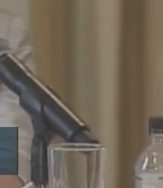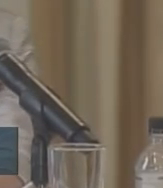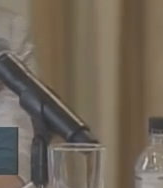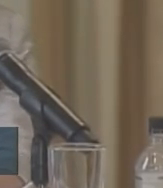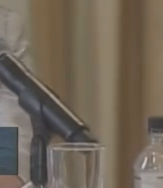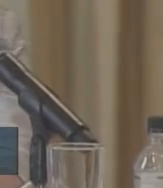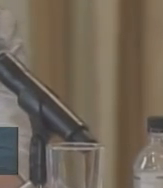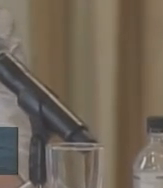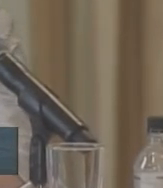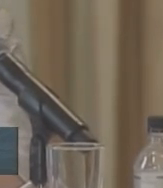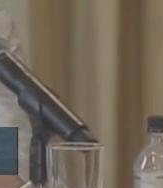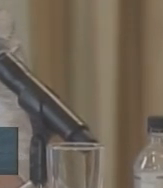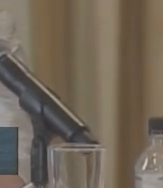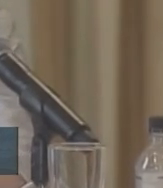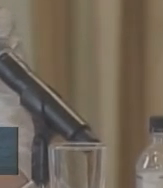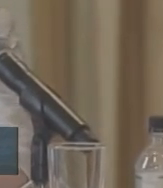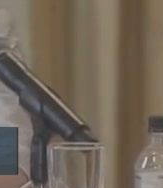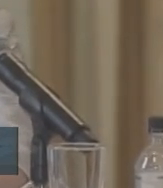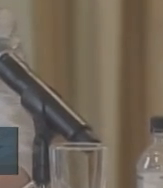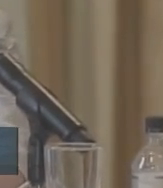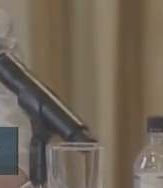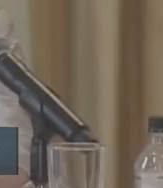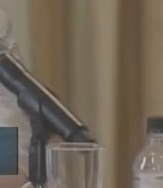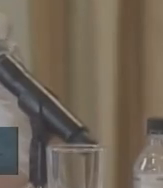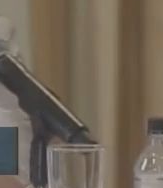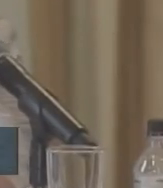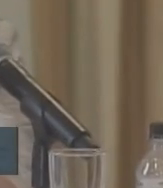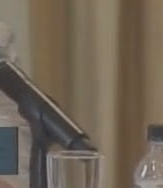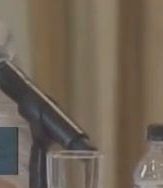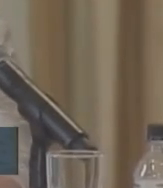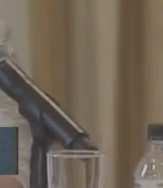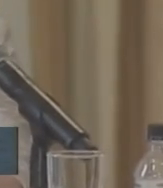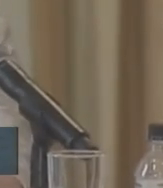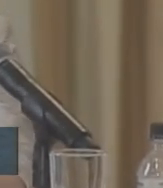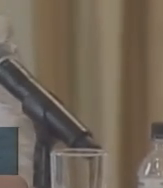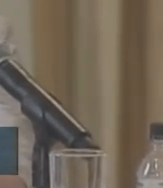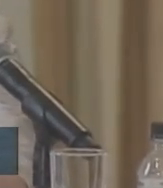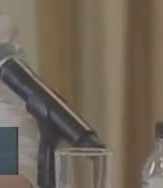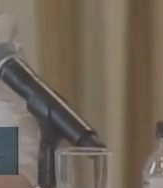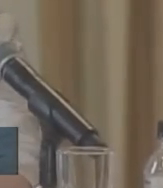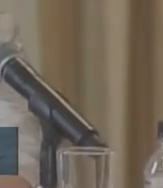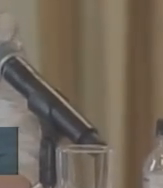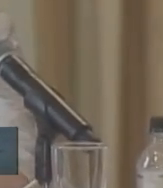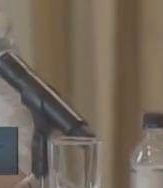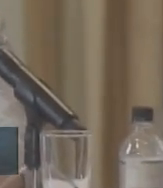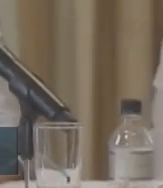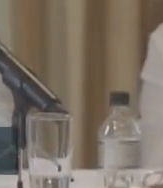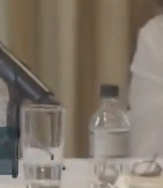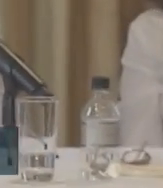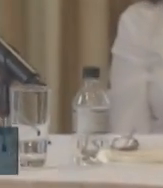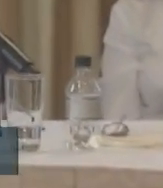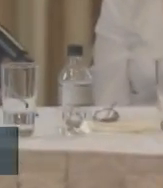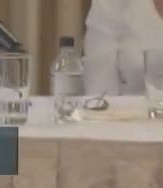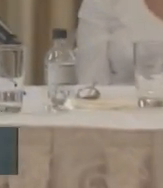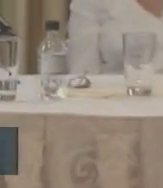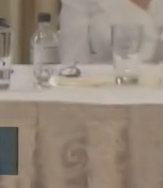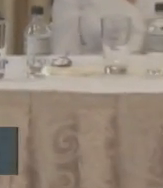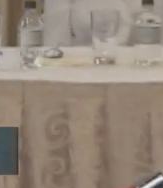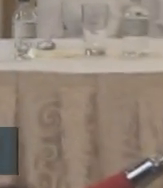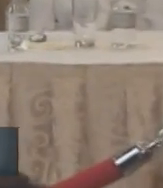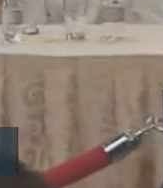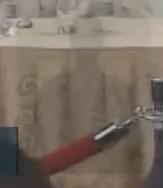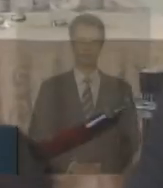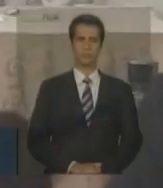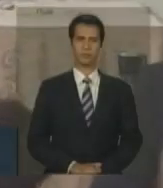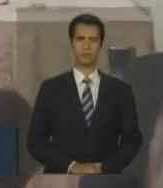Presidente, Cristiane Junqueiros, do Jornal Globo. Dois pontos que a senhora colocou no seu discurso de ontem. Um foi em